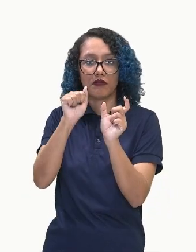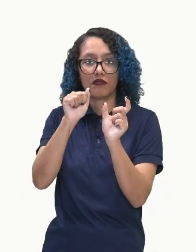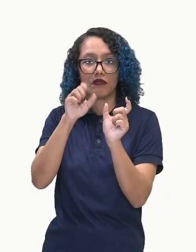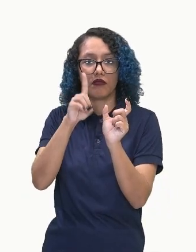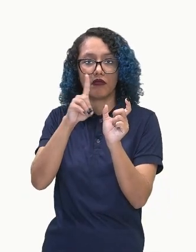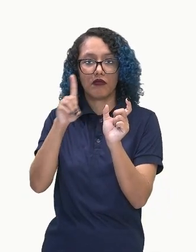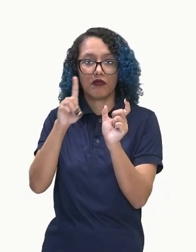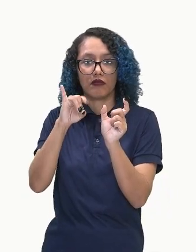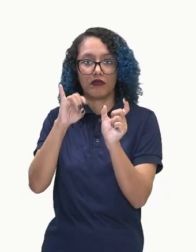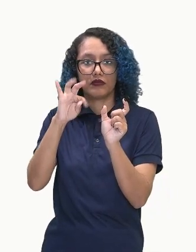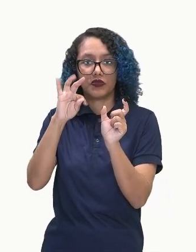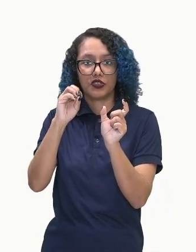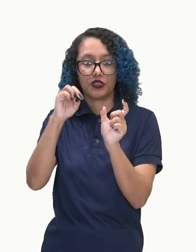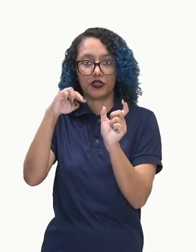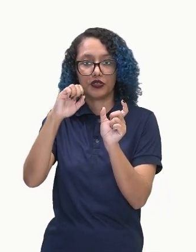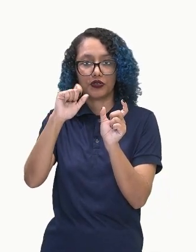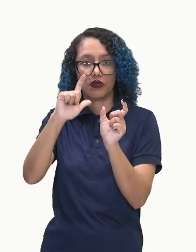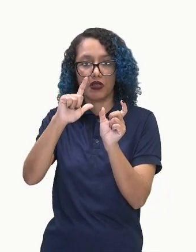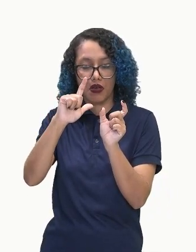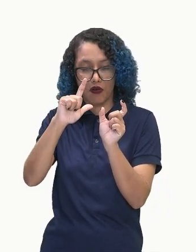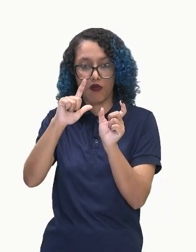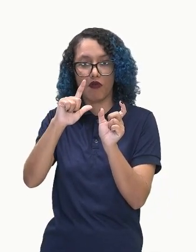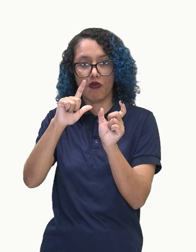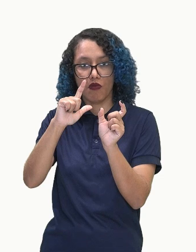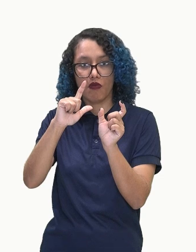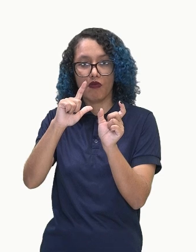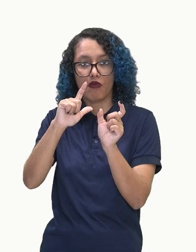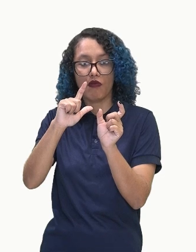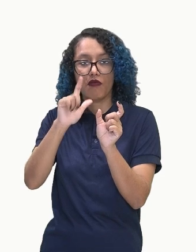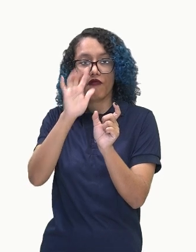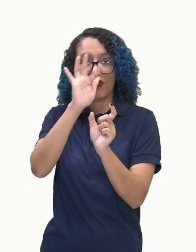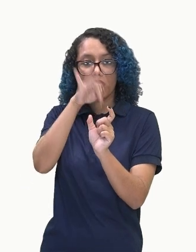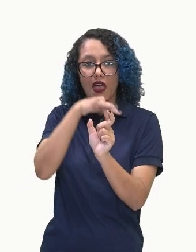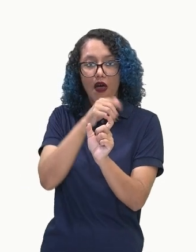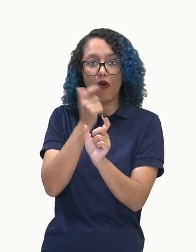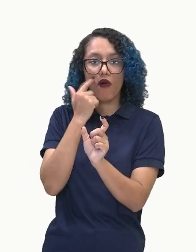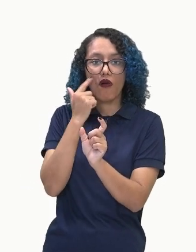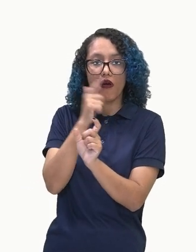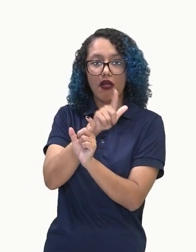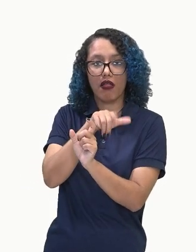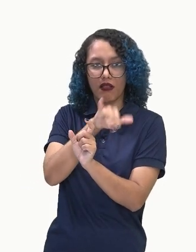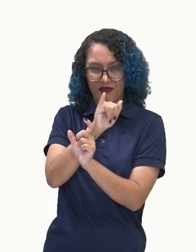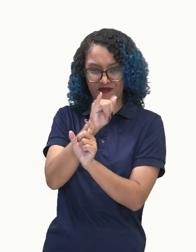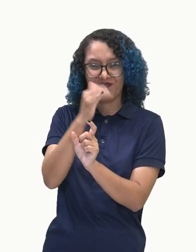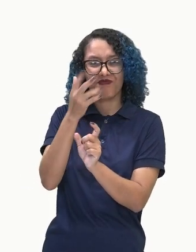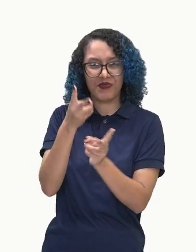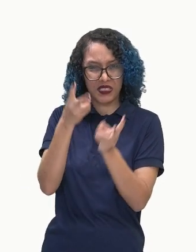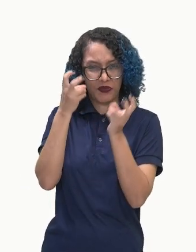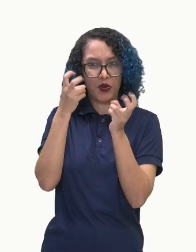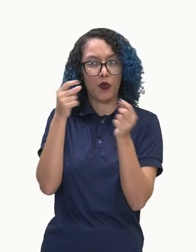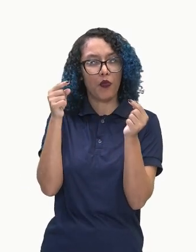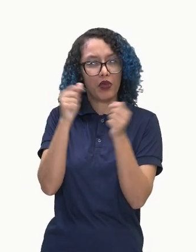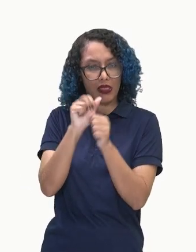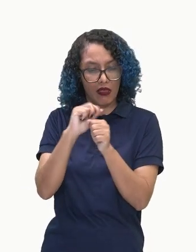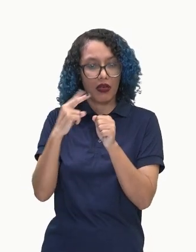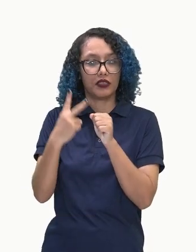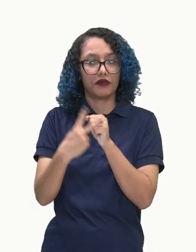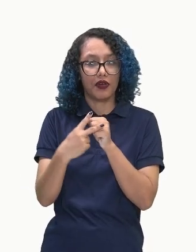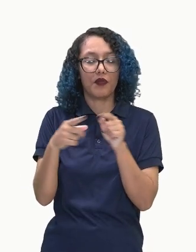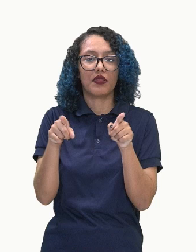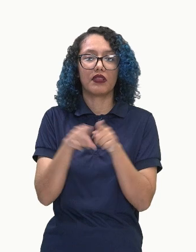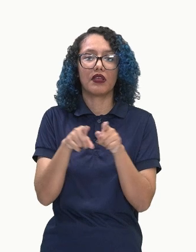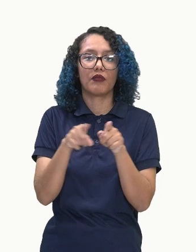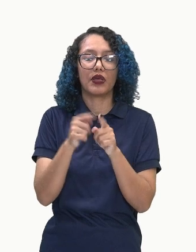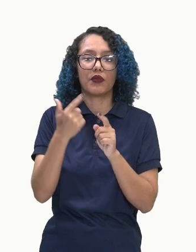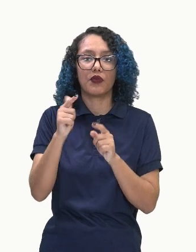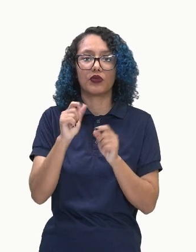significa adicional. Additionally, adicionalmente. Olha o finalmente aqui, ó, que eu acabei de falar. Também os advérbios podem